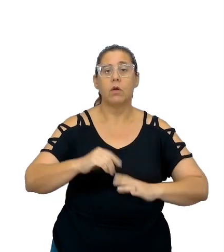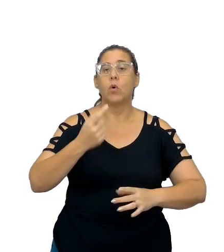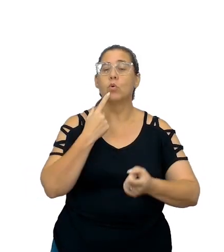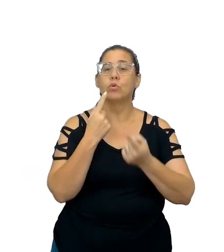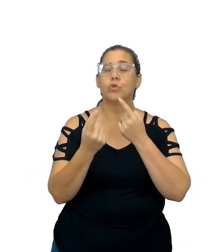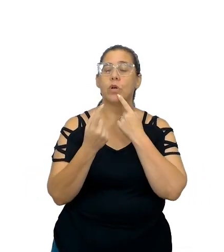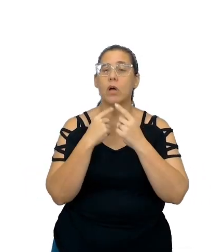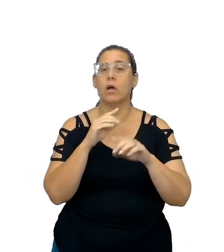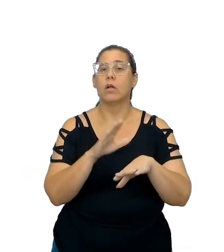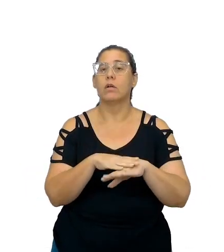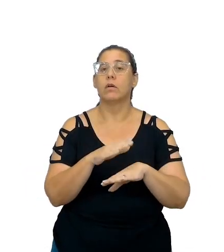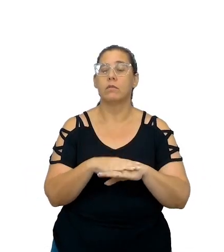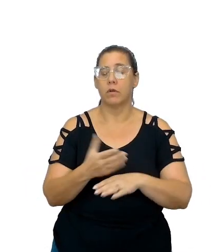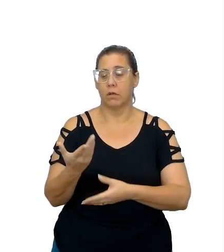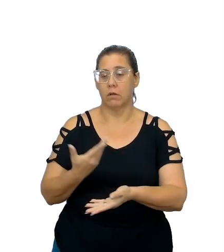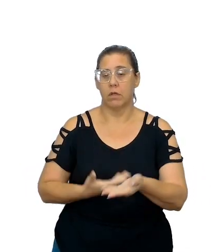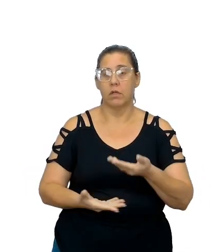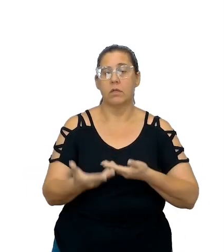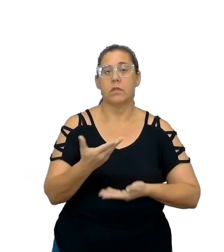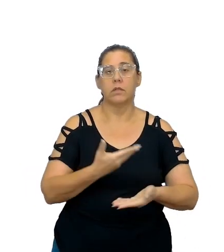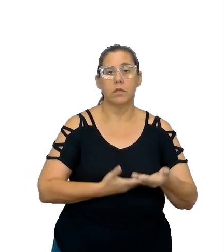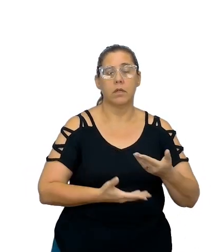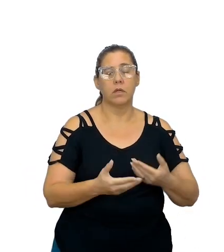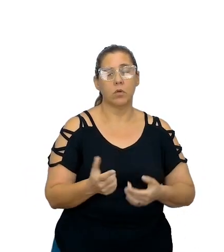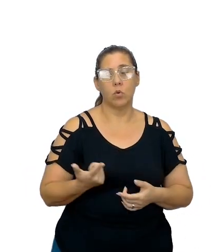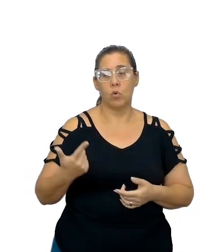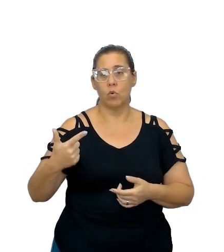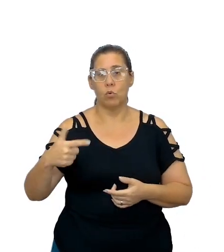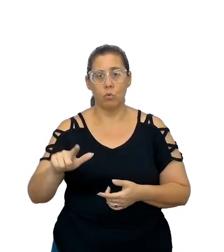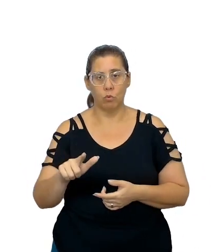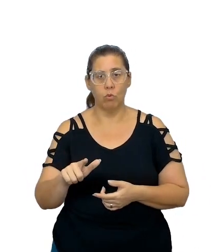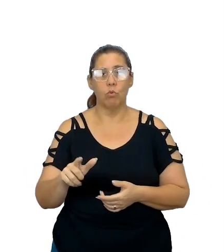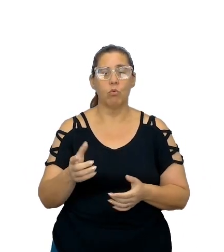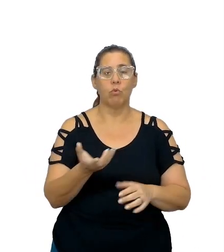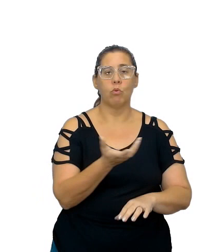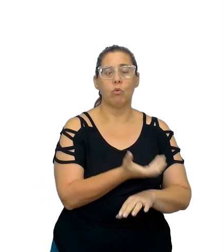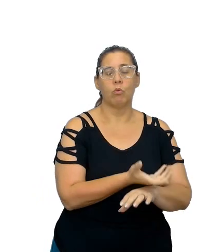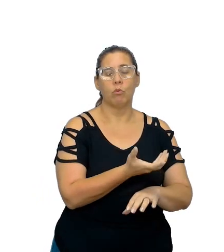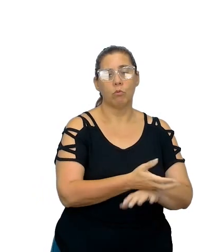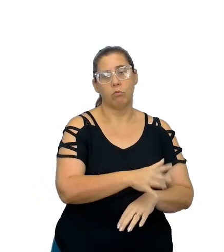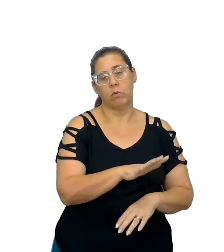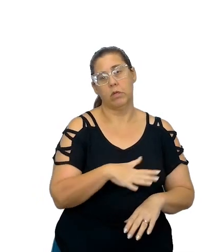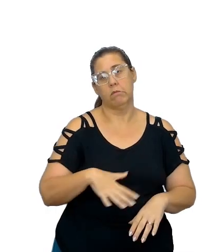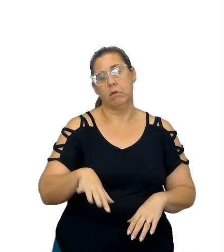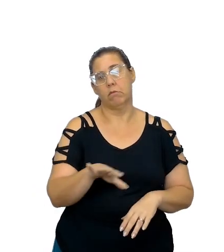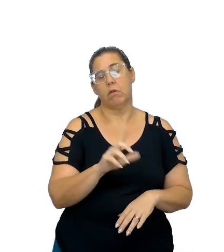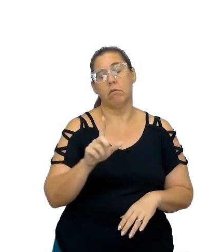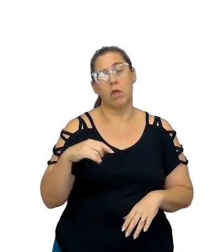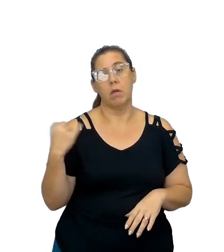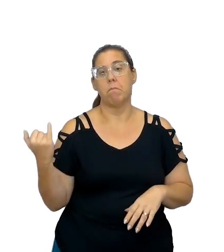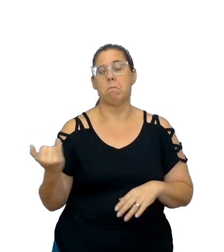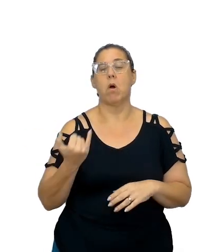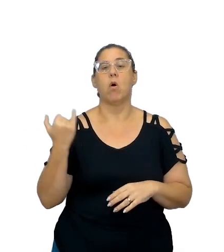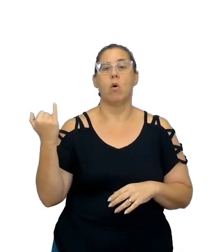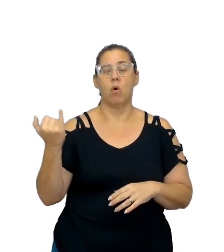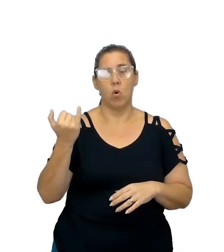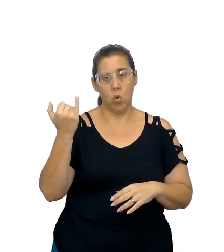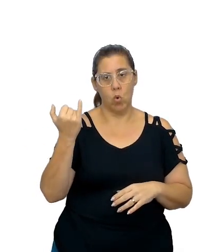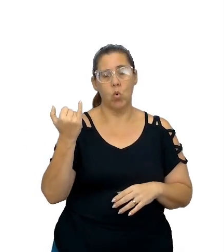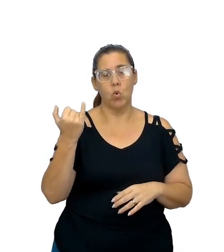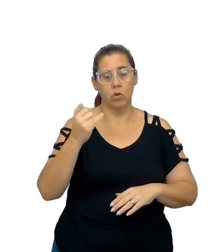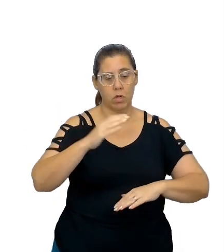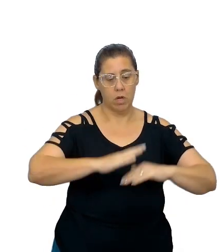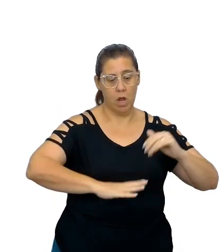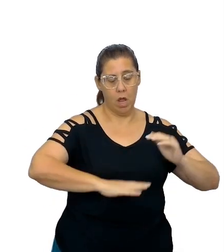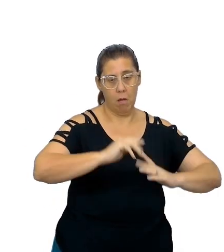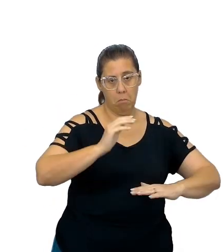e promovem a integração efetiva com os demais componentes da área. Então, é de extrema importância, né, que a